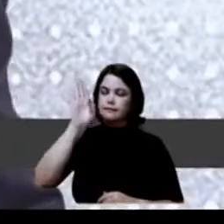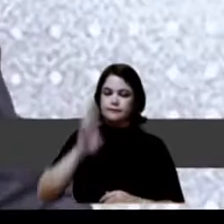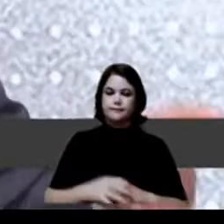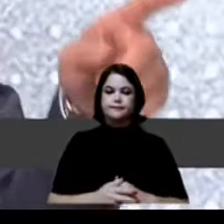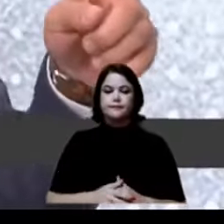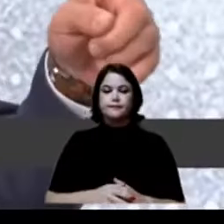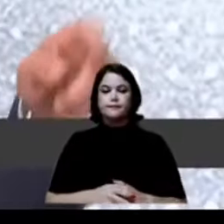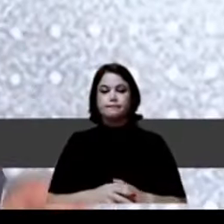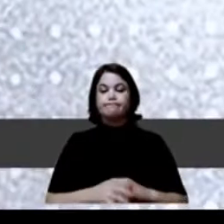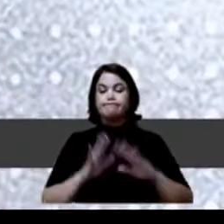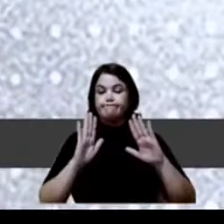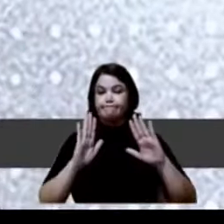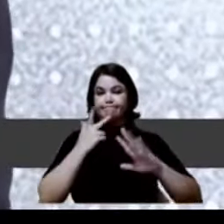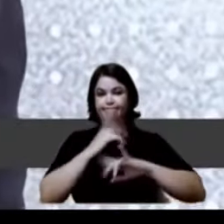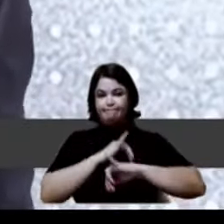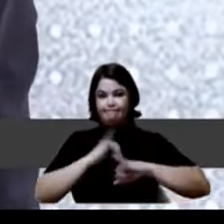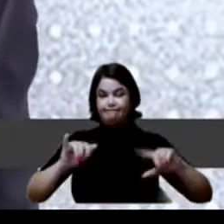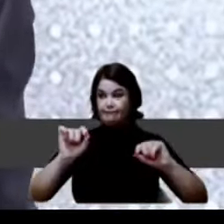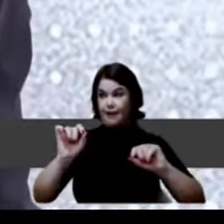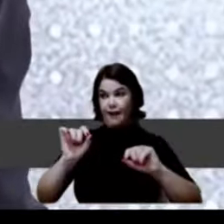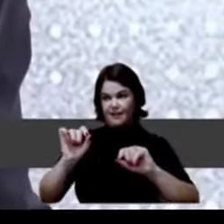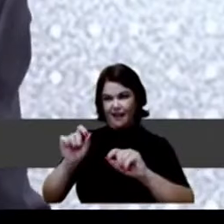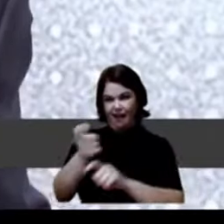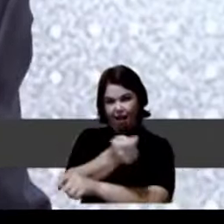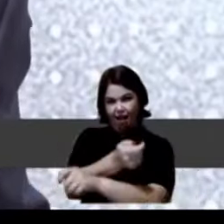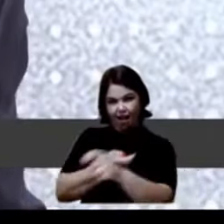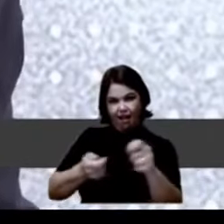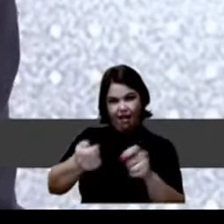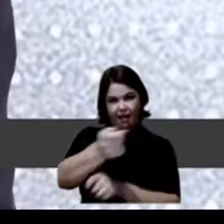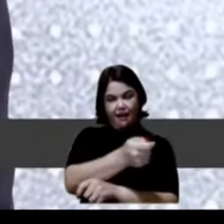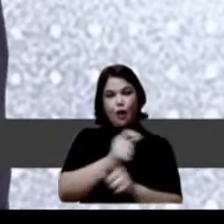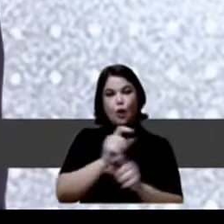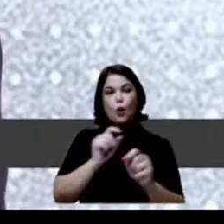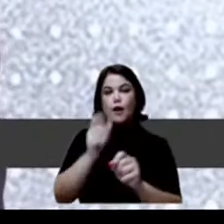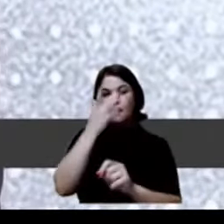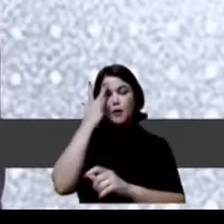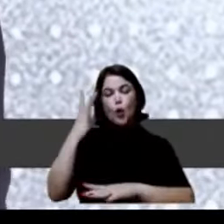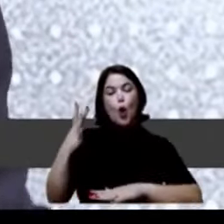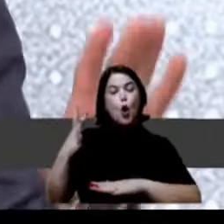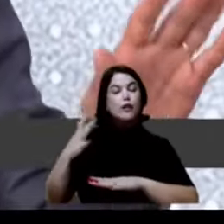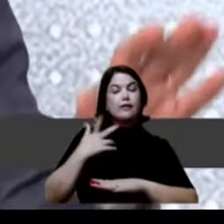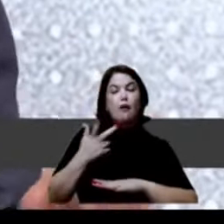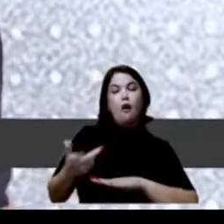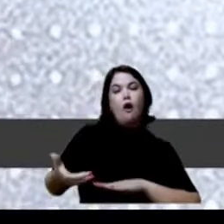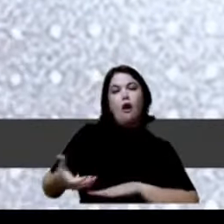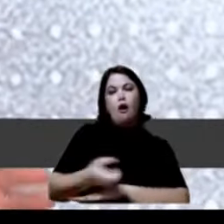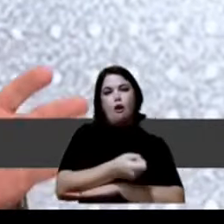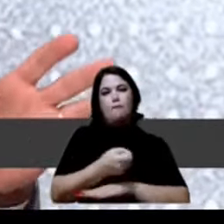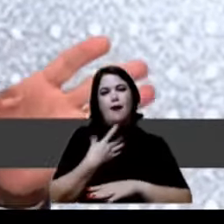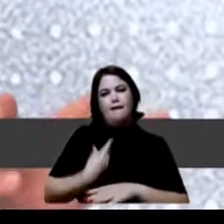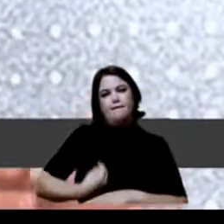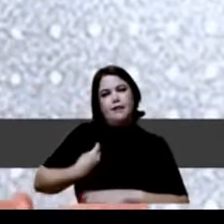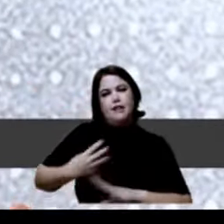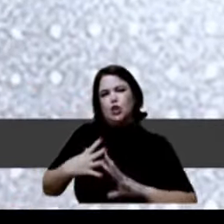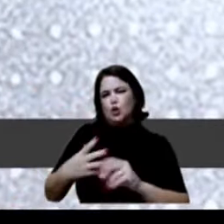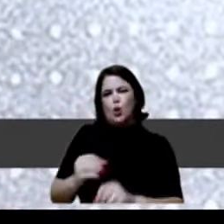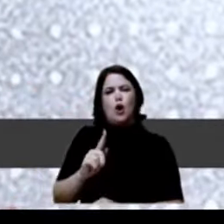Olha, pessoal, isso é tática dele. Tática de quem deu golpe a vida inteira. A vida inteira deu golpe.